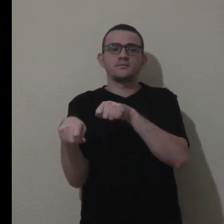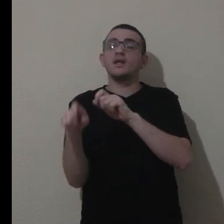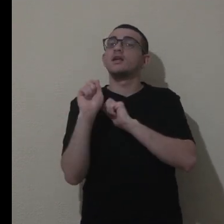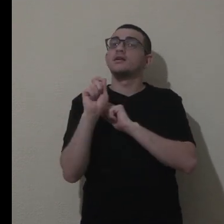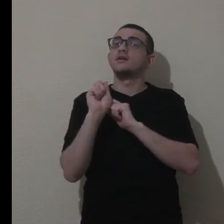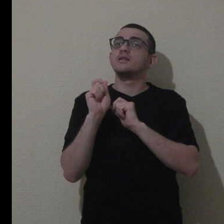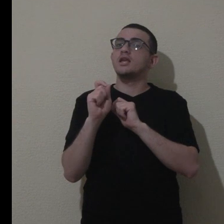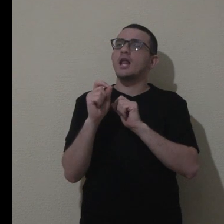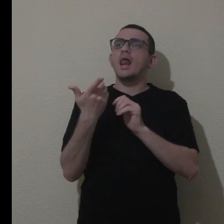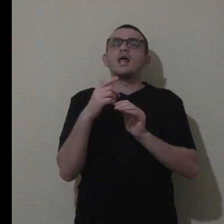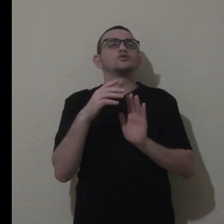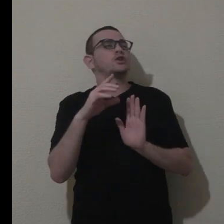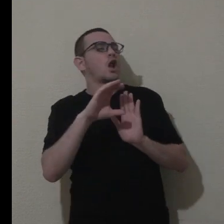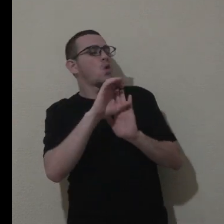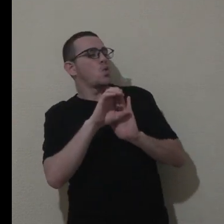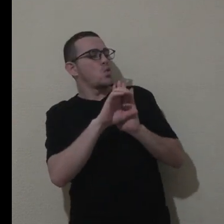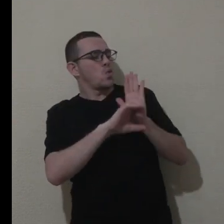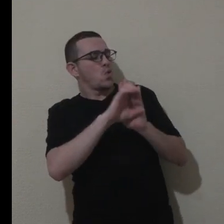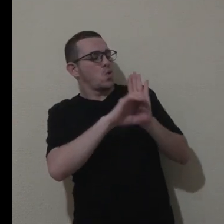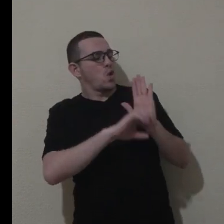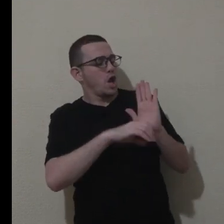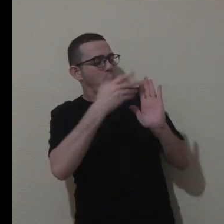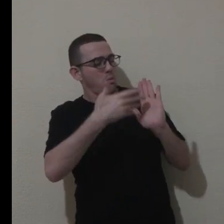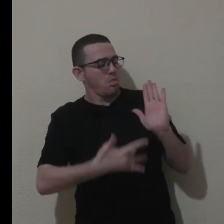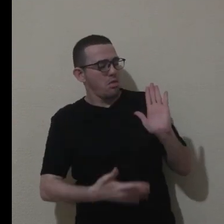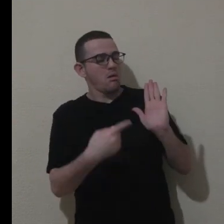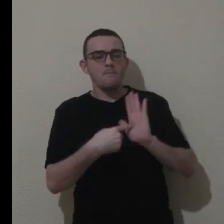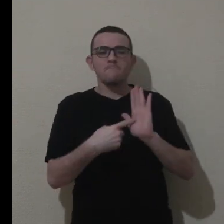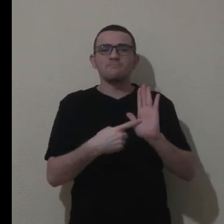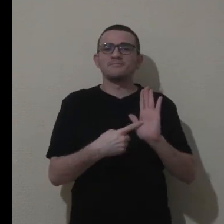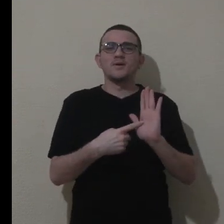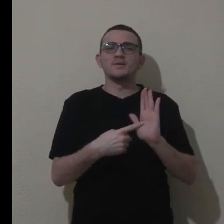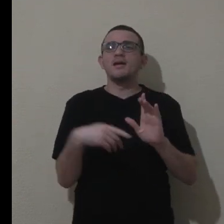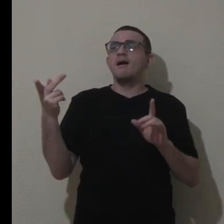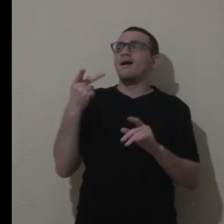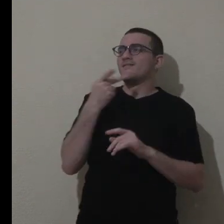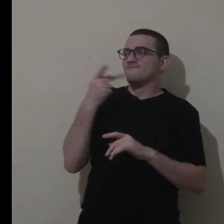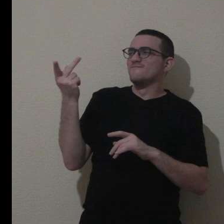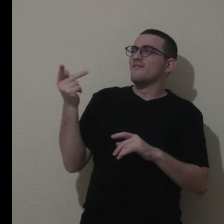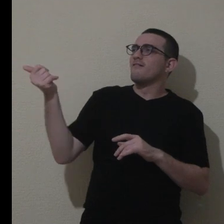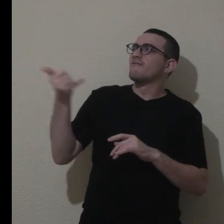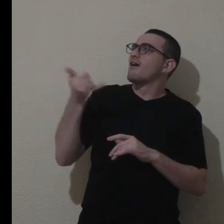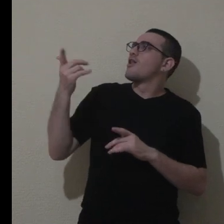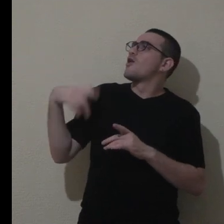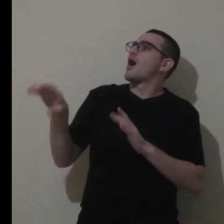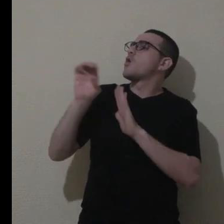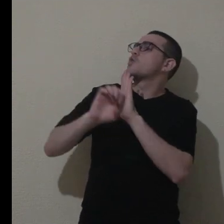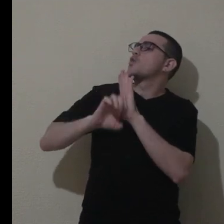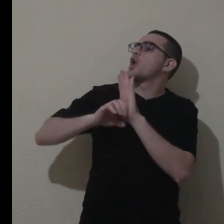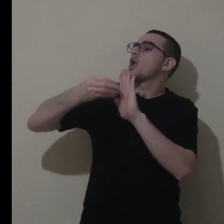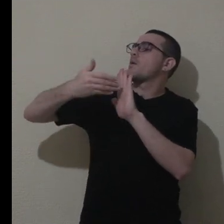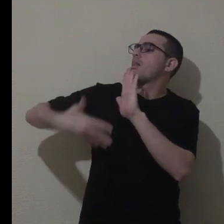Que, a princípio, não está lá no currículo Lattes, né? Se o Lucas falou do meu currículo Lattes, mas a gente vai olhar lá, tem lá